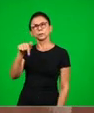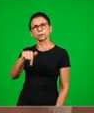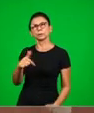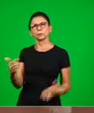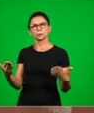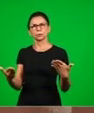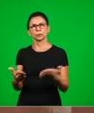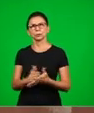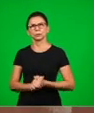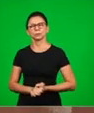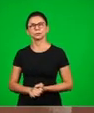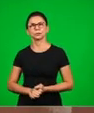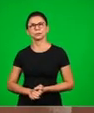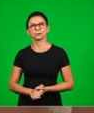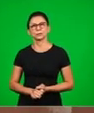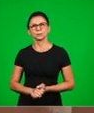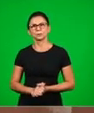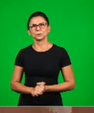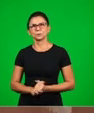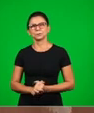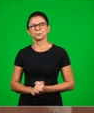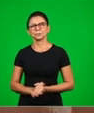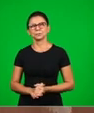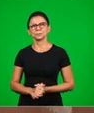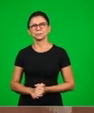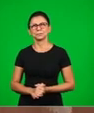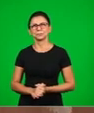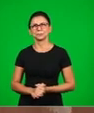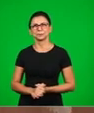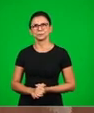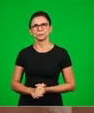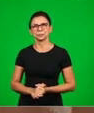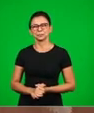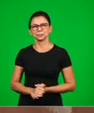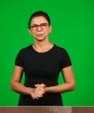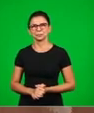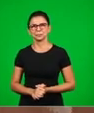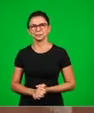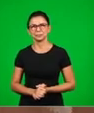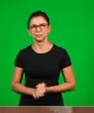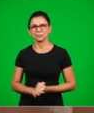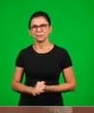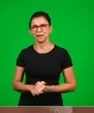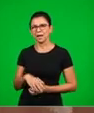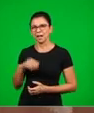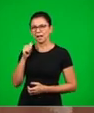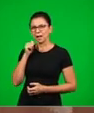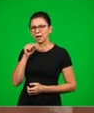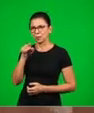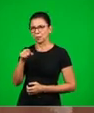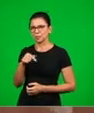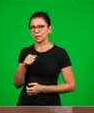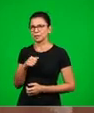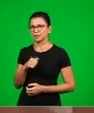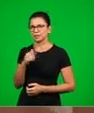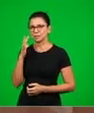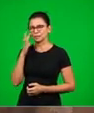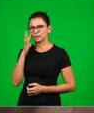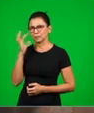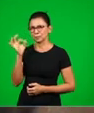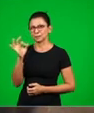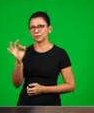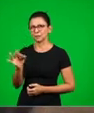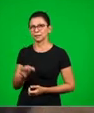encostou a cabeça ali no pai, uma maior atenção. Depois de perguntar, ela sabe. Botou foco.